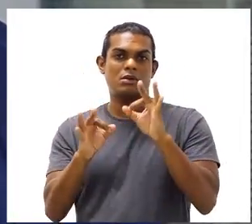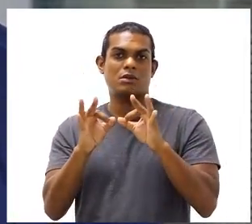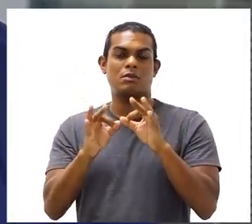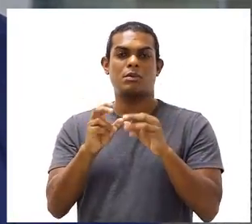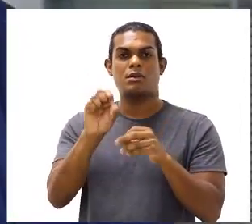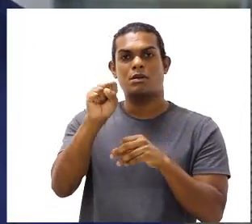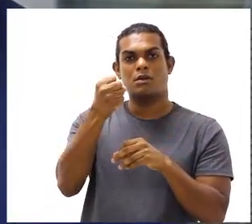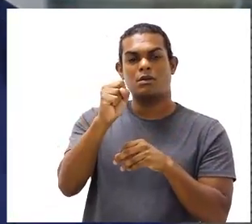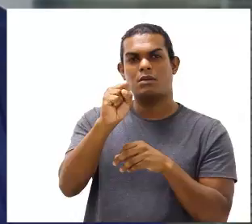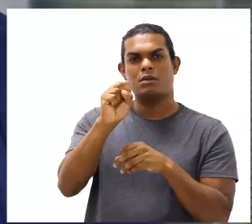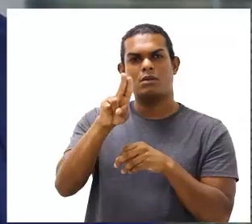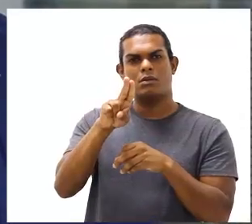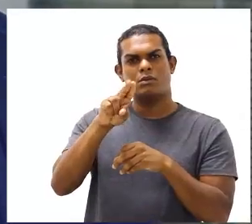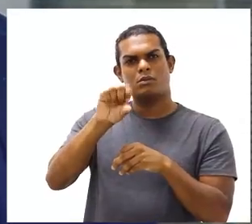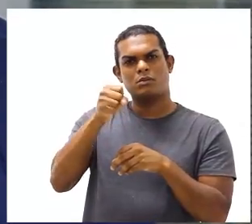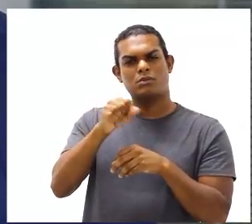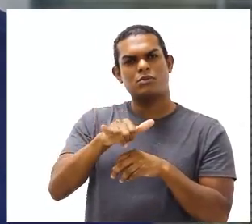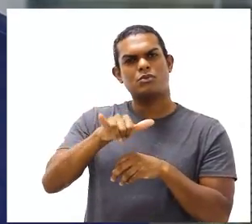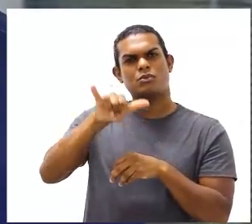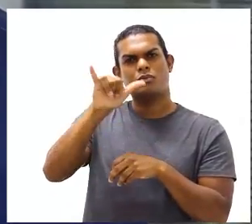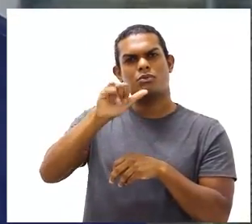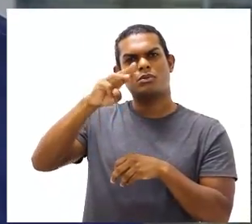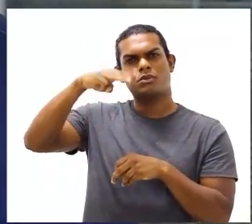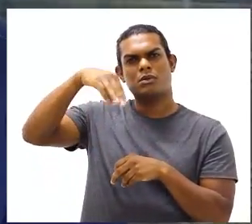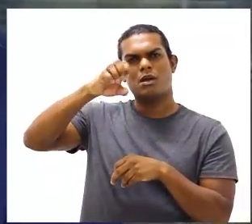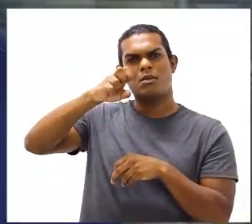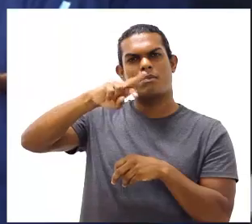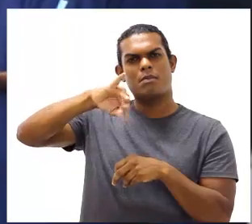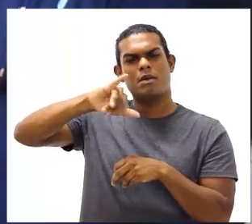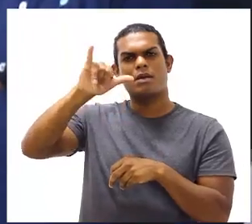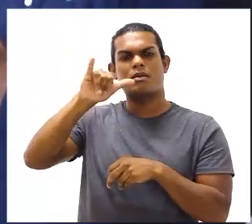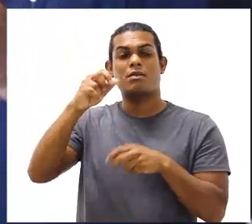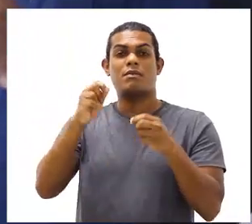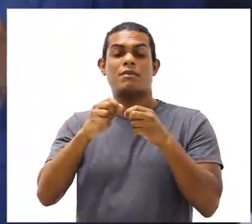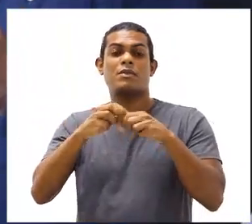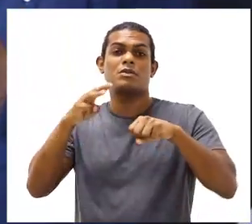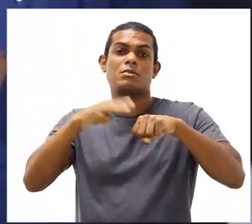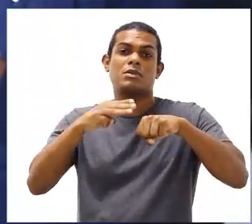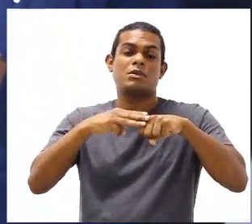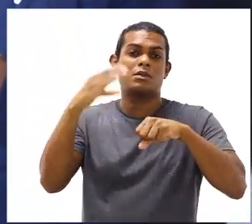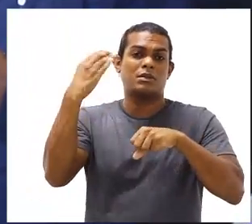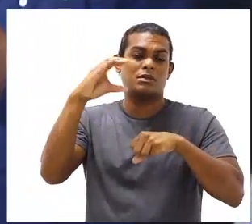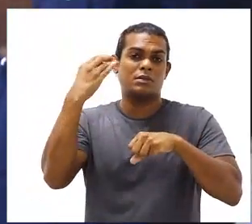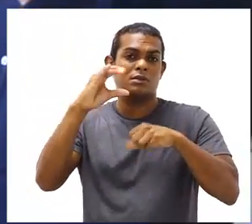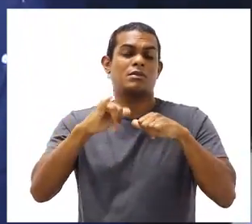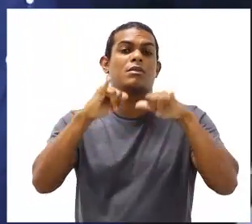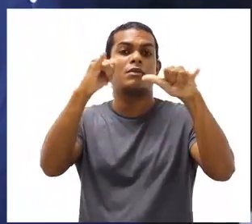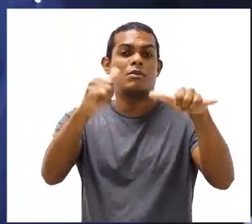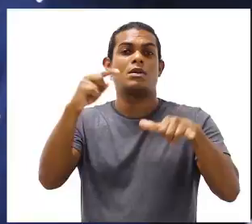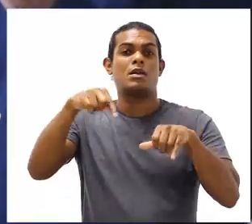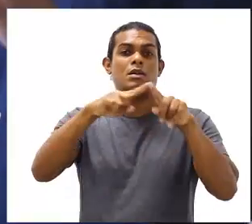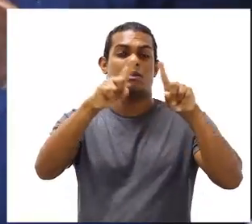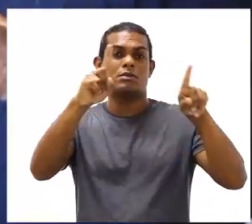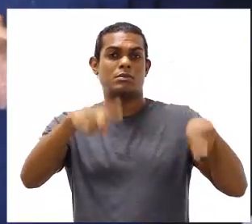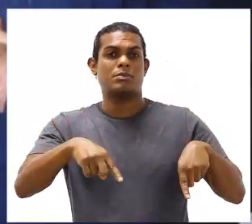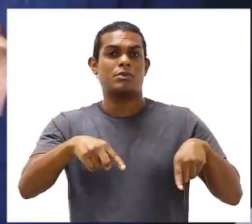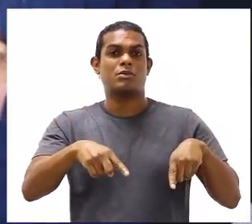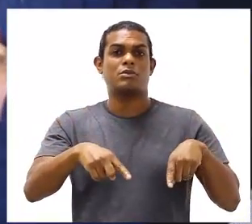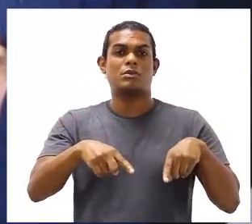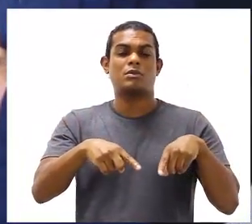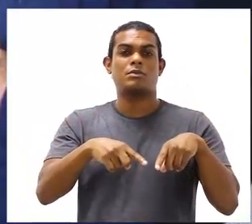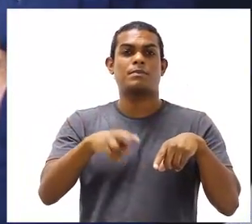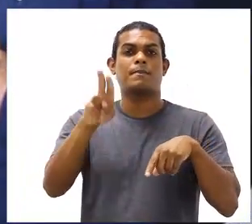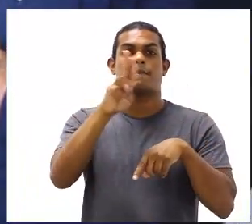nossa técnica. Suzy Mary, ela fez mestrado em Ciência da Informação. Esse projeto, que a gente chama hoje de